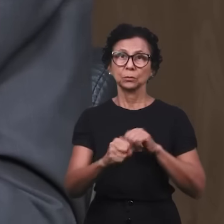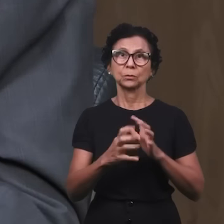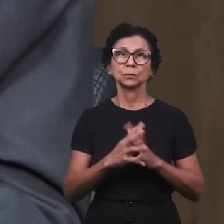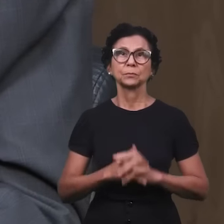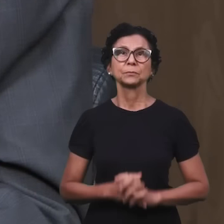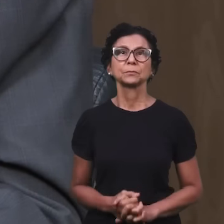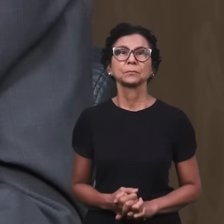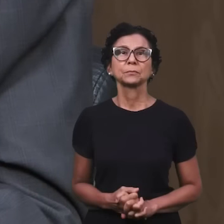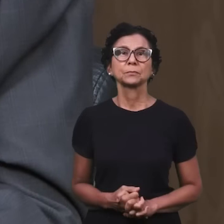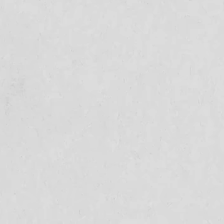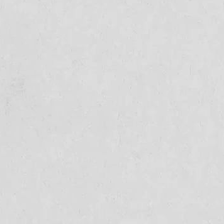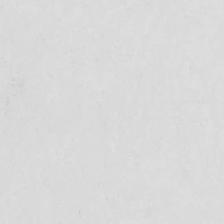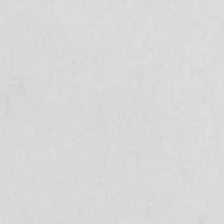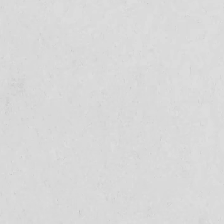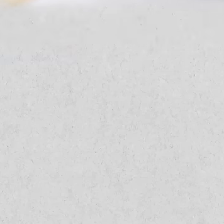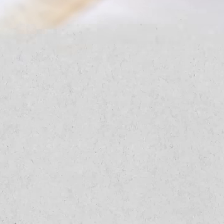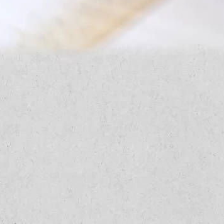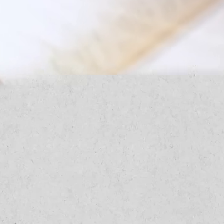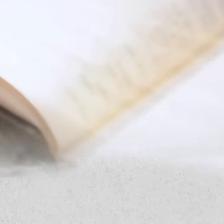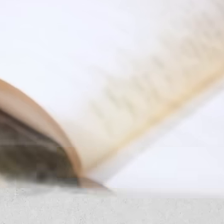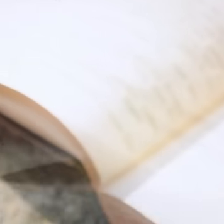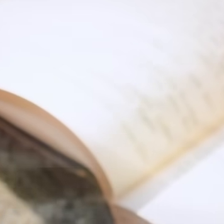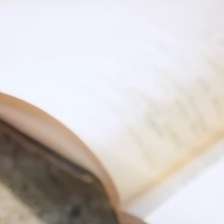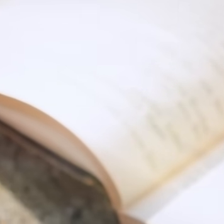depois da nossa vinheta.